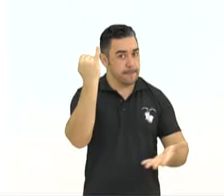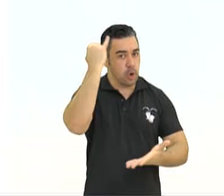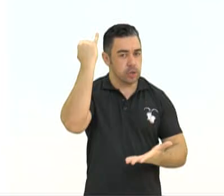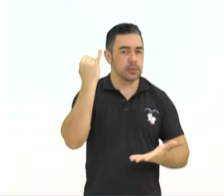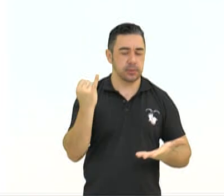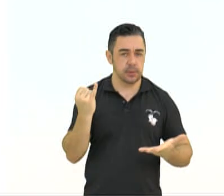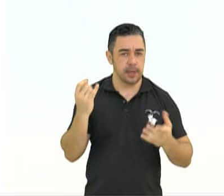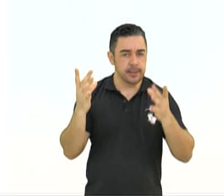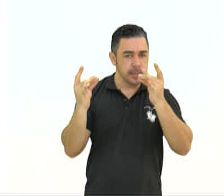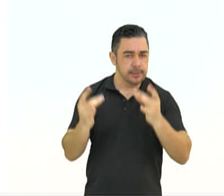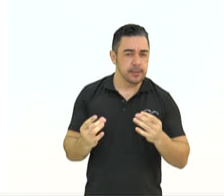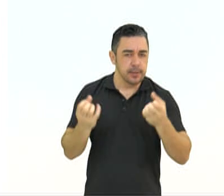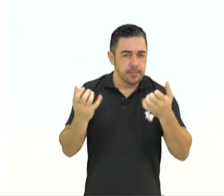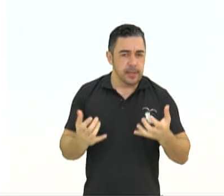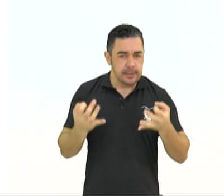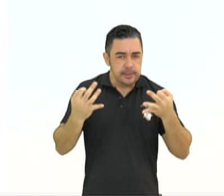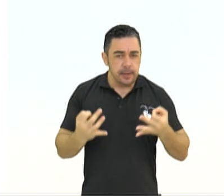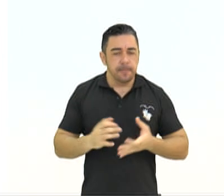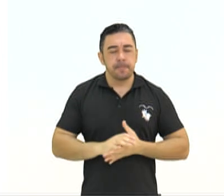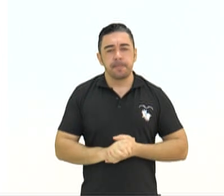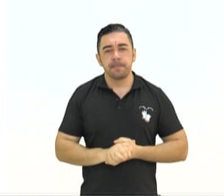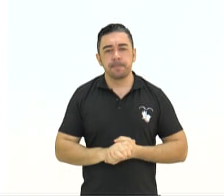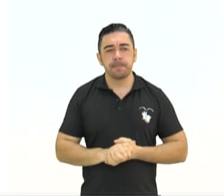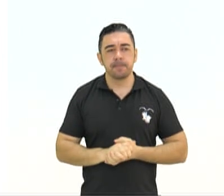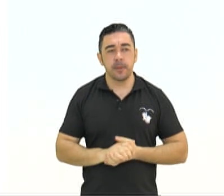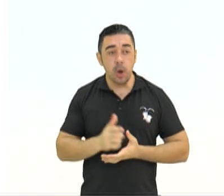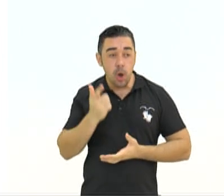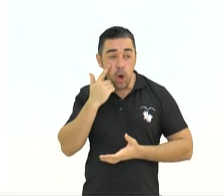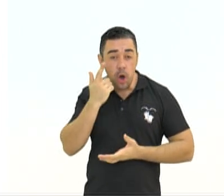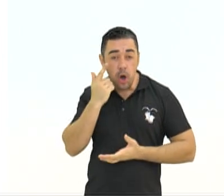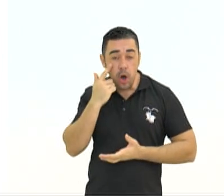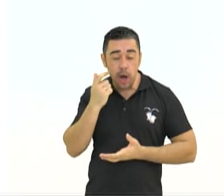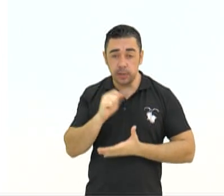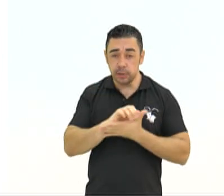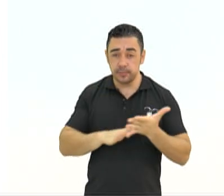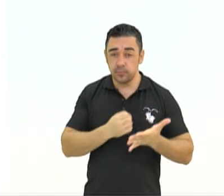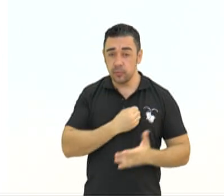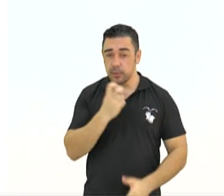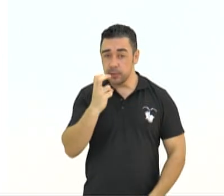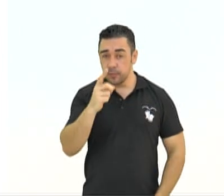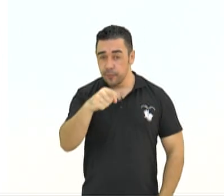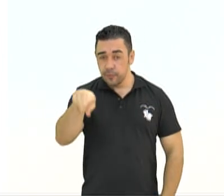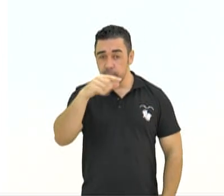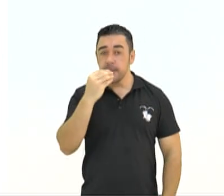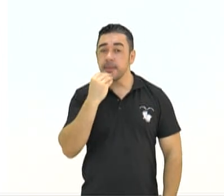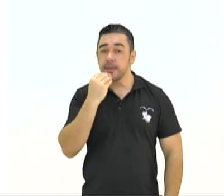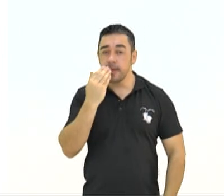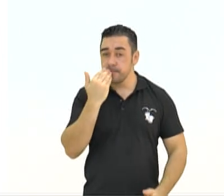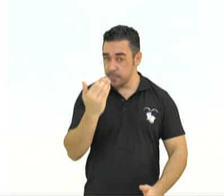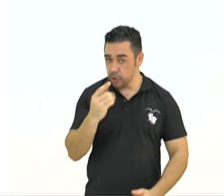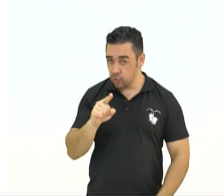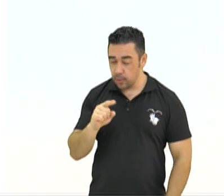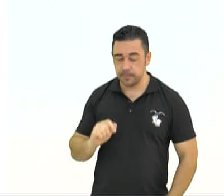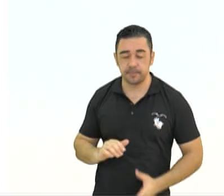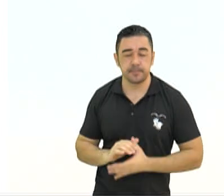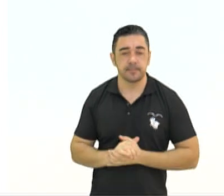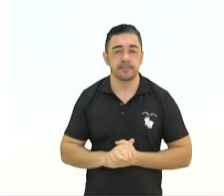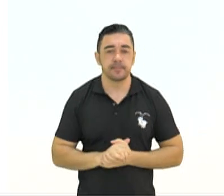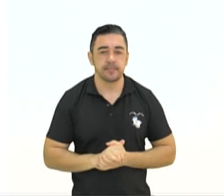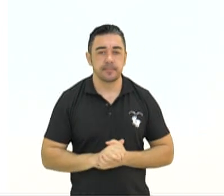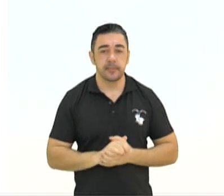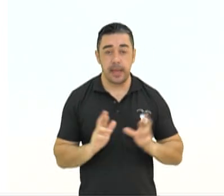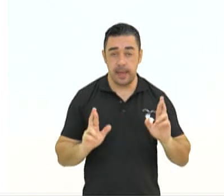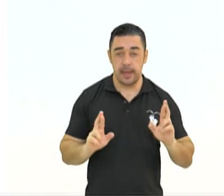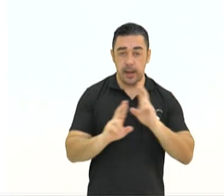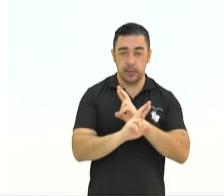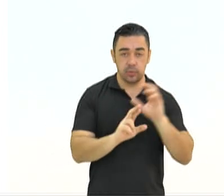Então, a descrição dá para ver que é eles aqui. Olha só, mais um exercício para vocês tentarem fazer sozinhos. Vamos ver o que está pedindo para fazer.